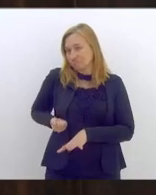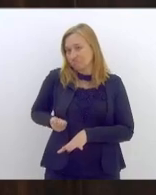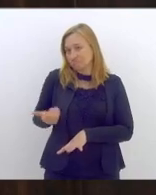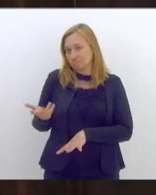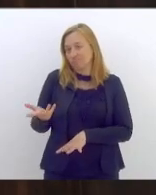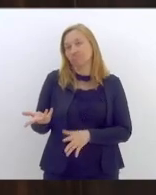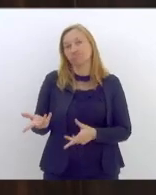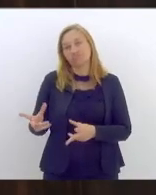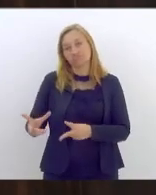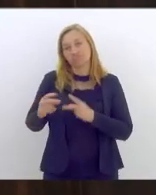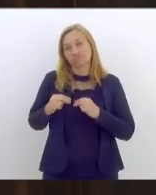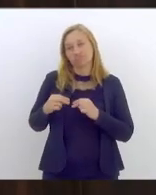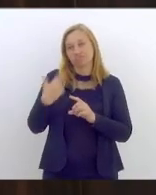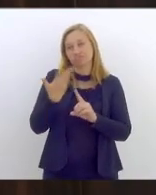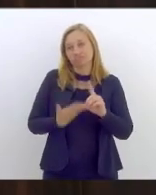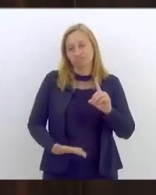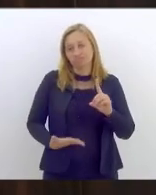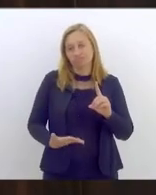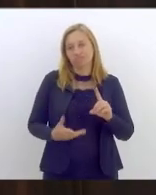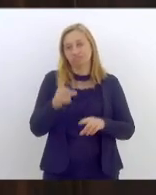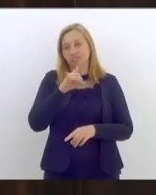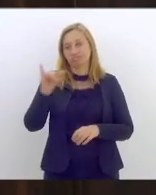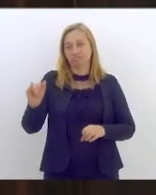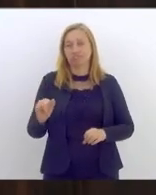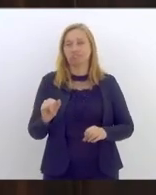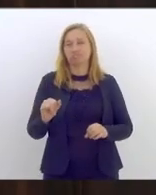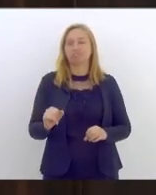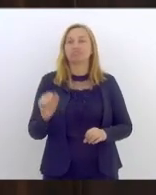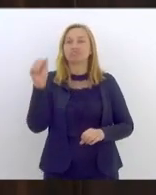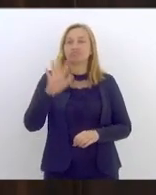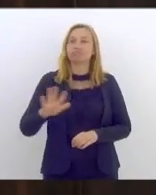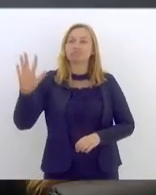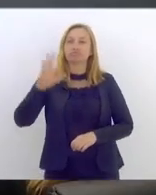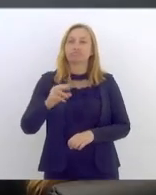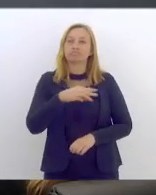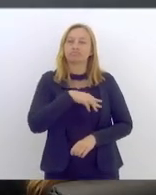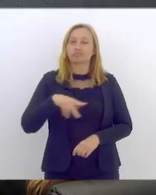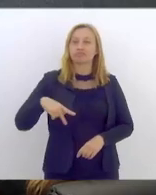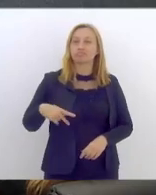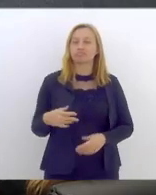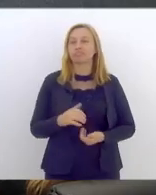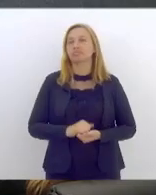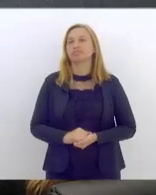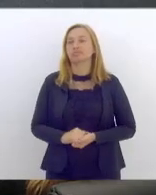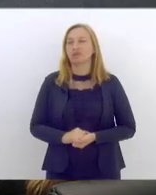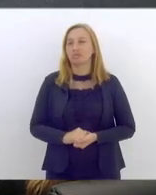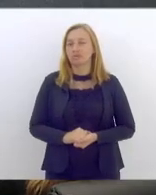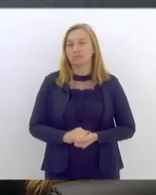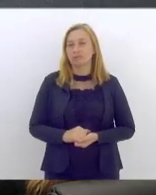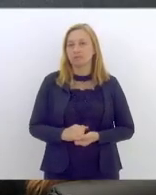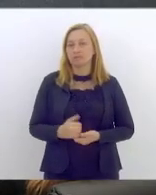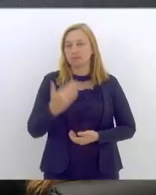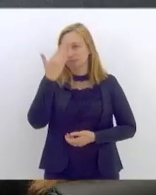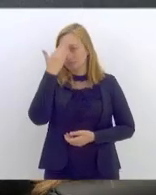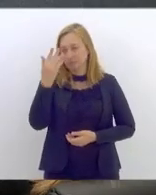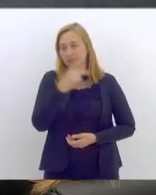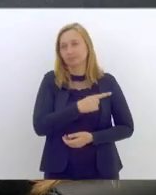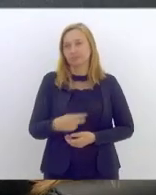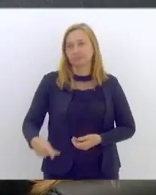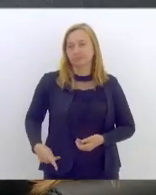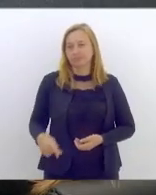merecedor dessa homenagem no Dia Nacional do Ministério Público por isso fica minha minha gratidão ao presidente